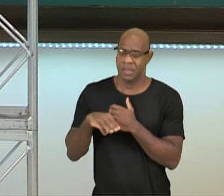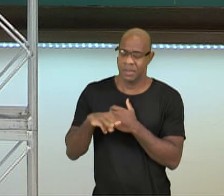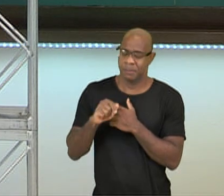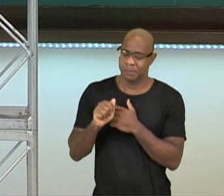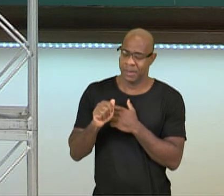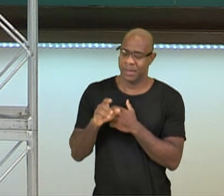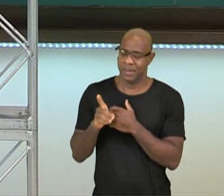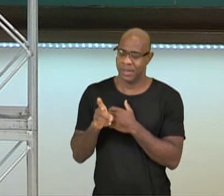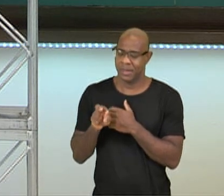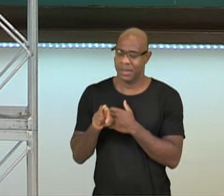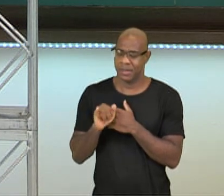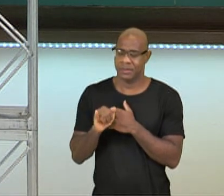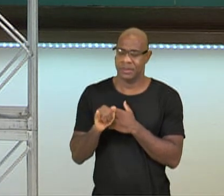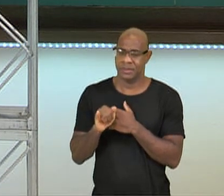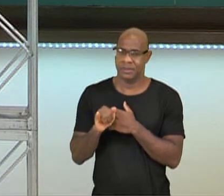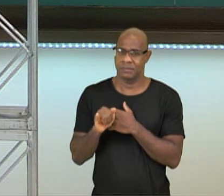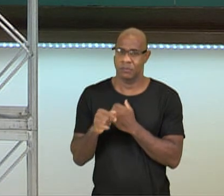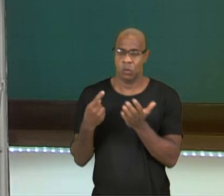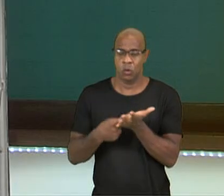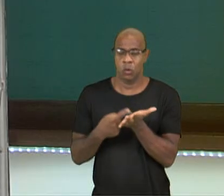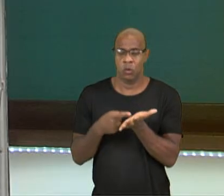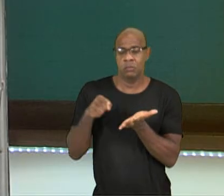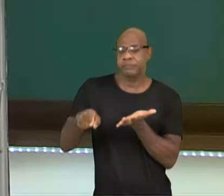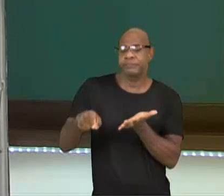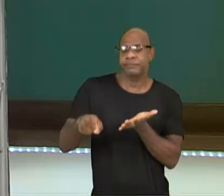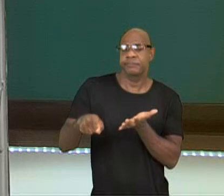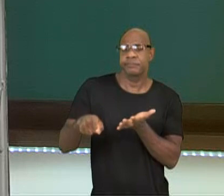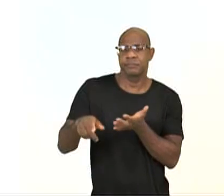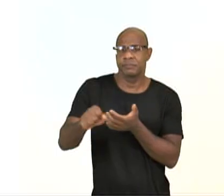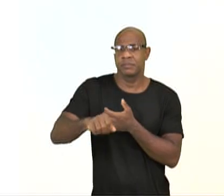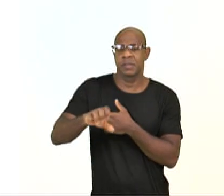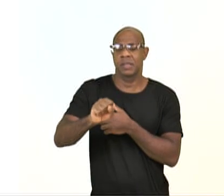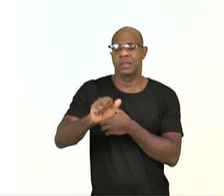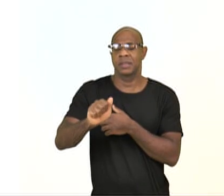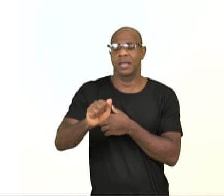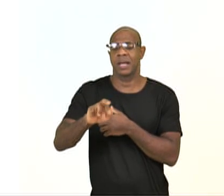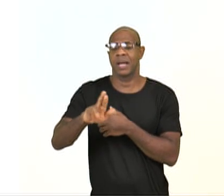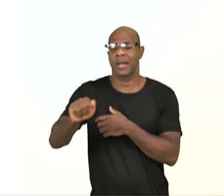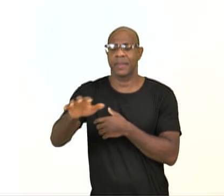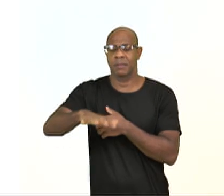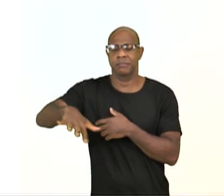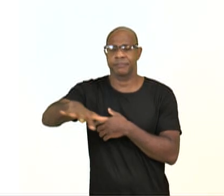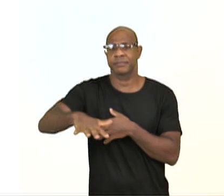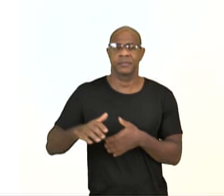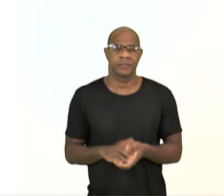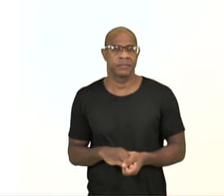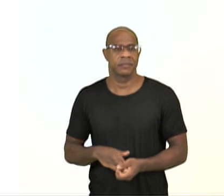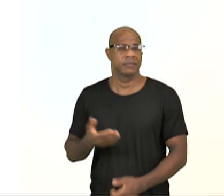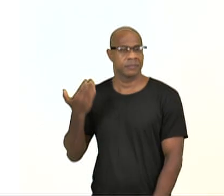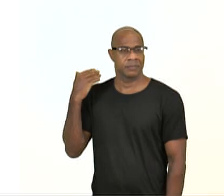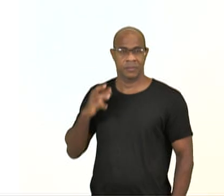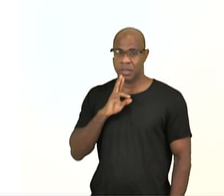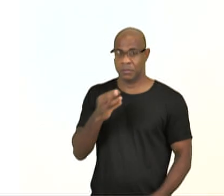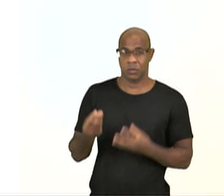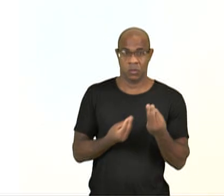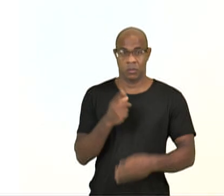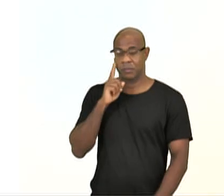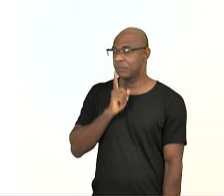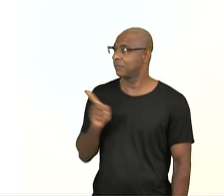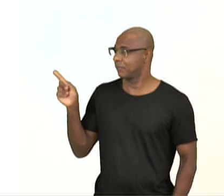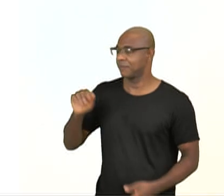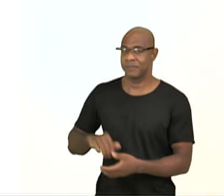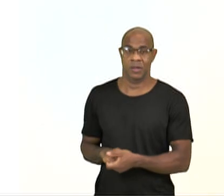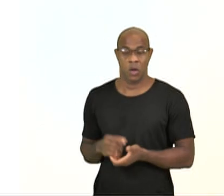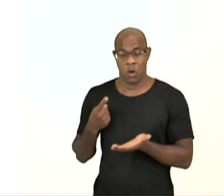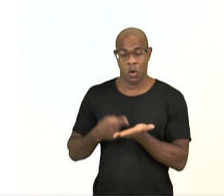a Mauritânia, vamos ver aqui. Em novembro de 1975, por meio do Acordo